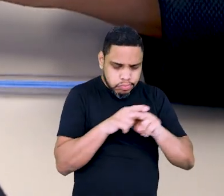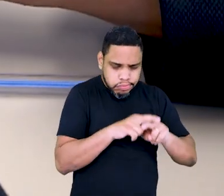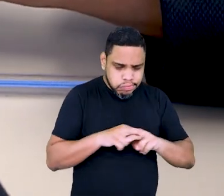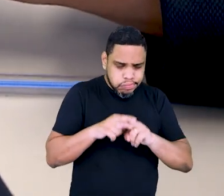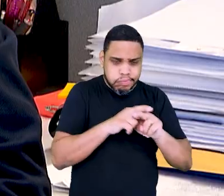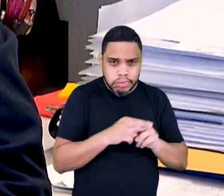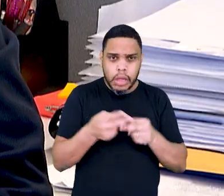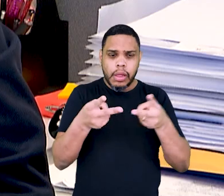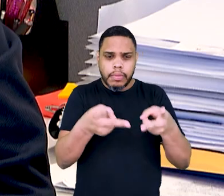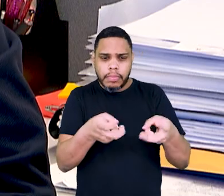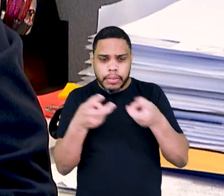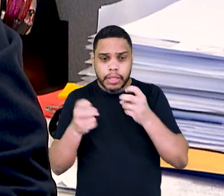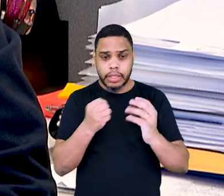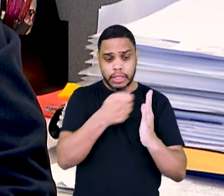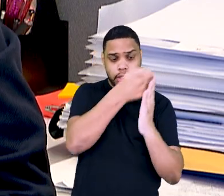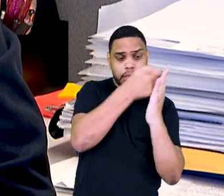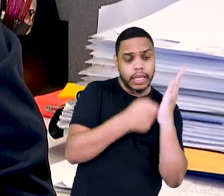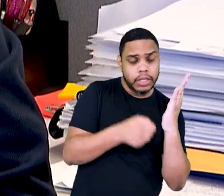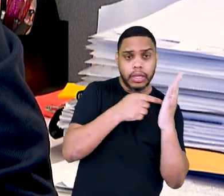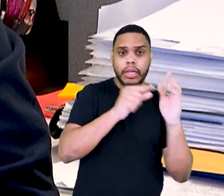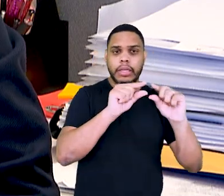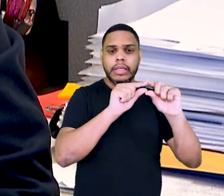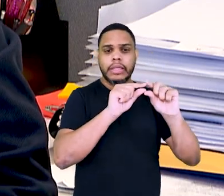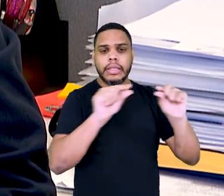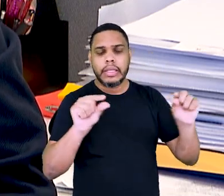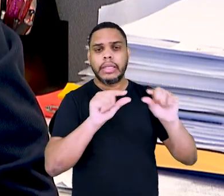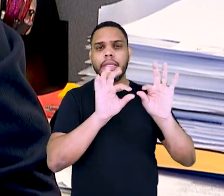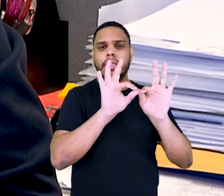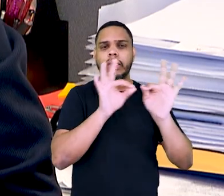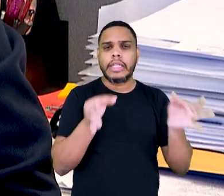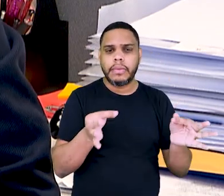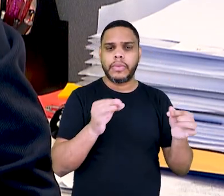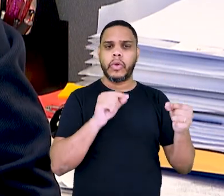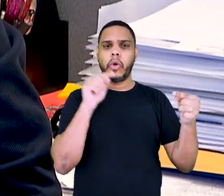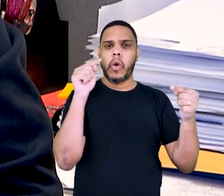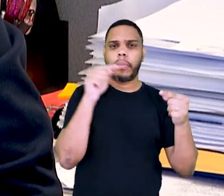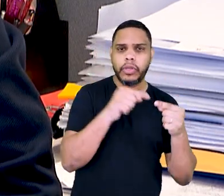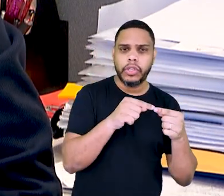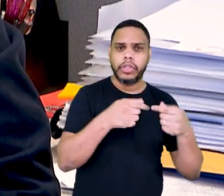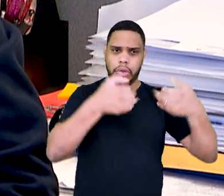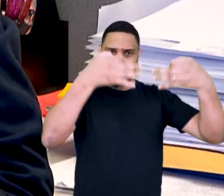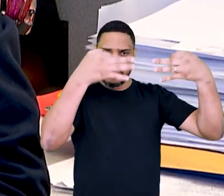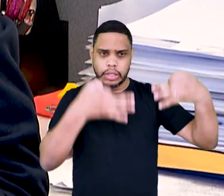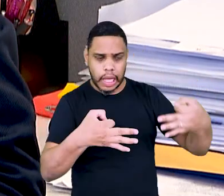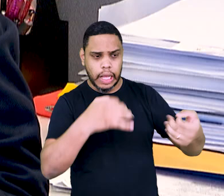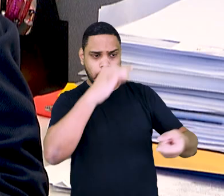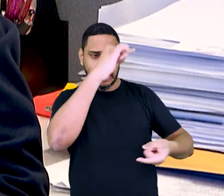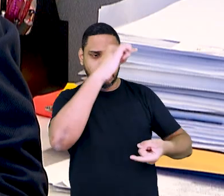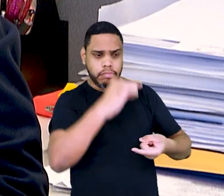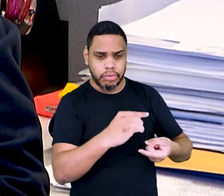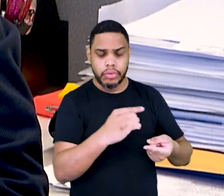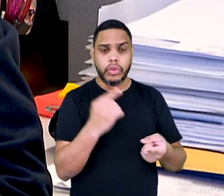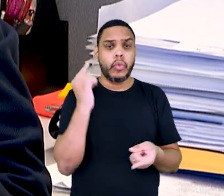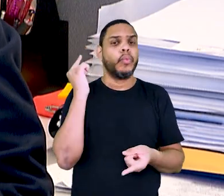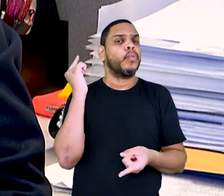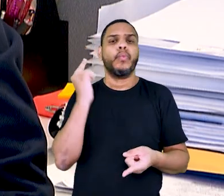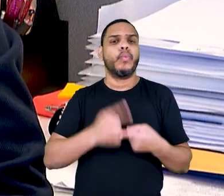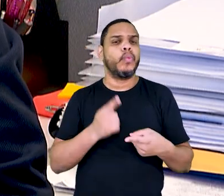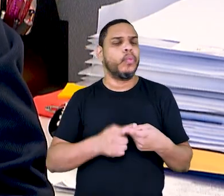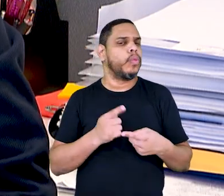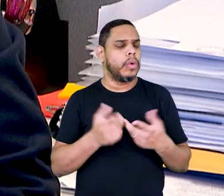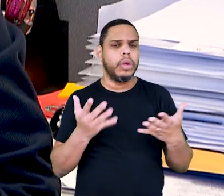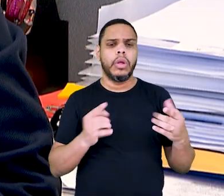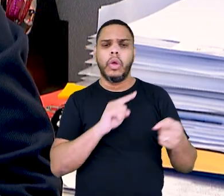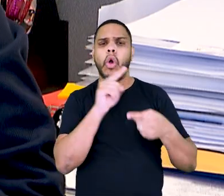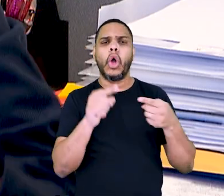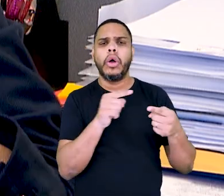o texto está simples, se ele está objetivo, se ele está coeso. Por quê? Porque qual é a finalidade